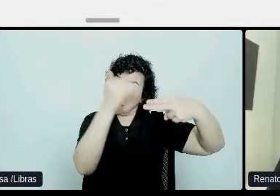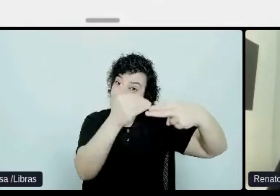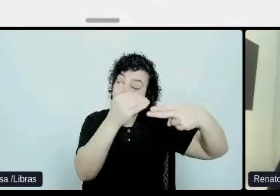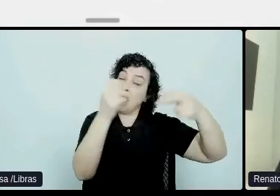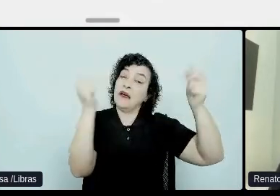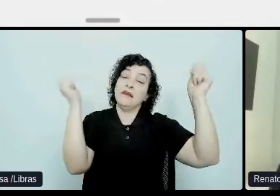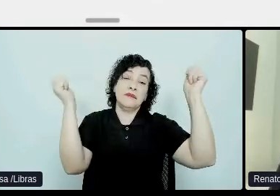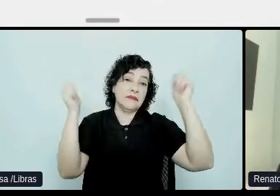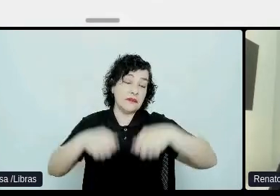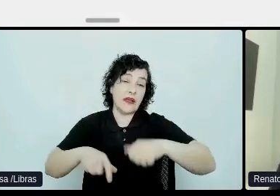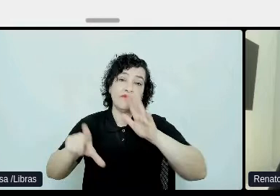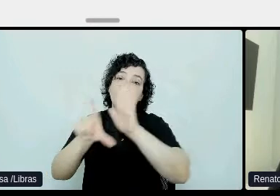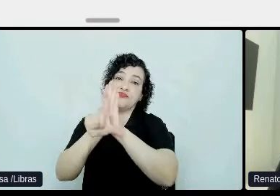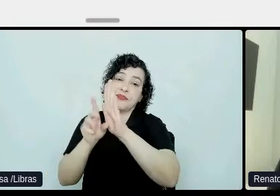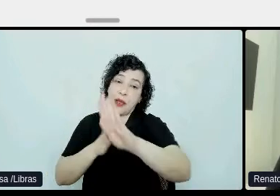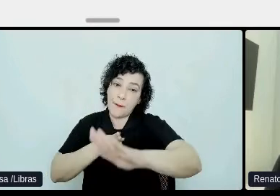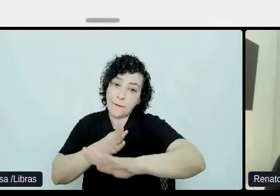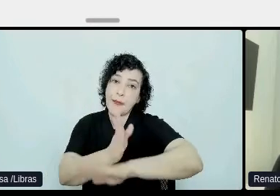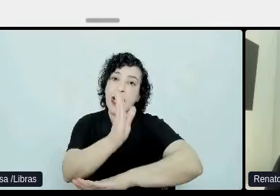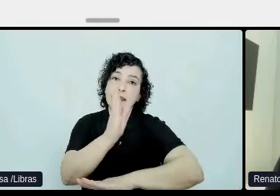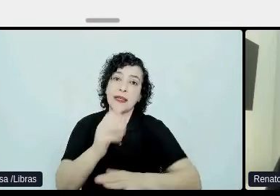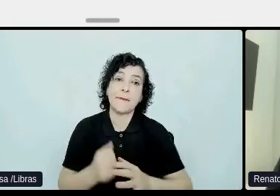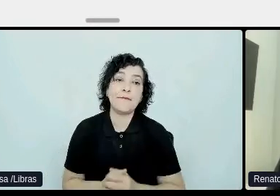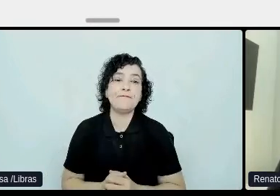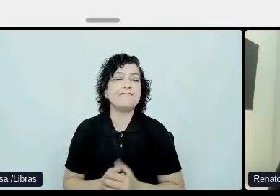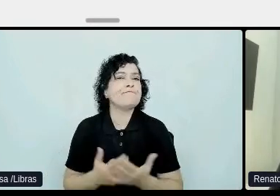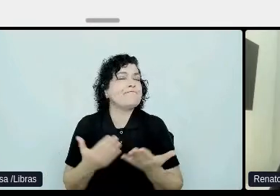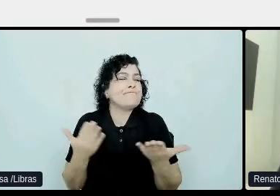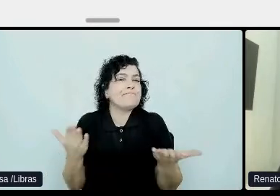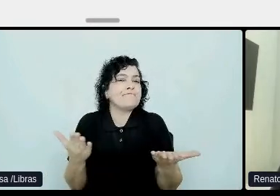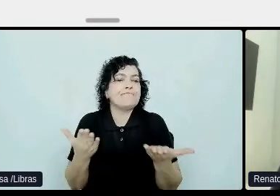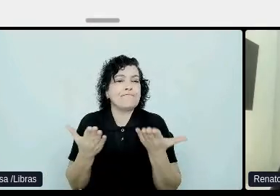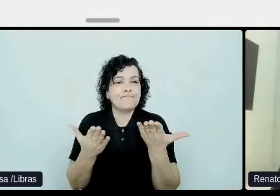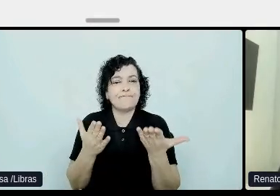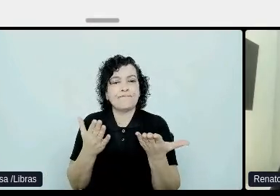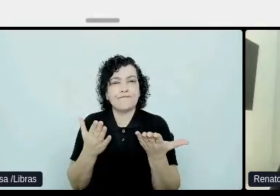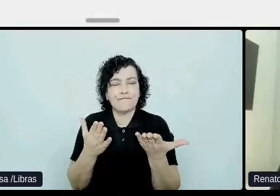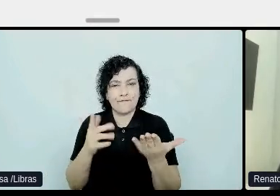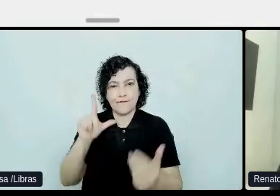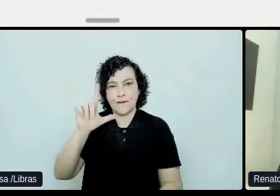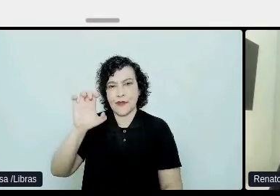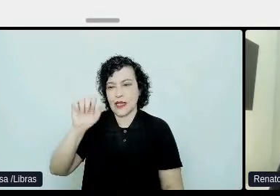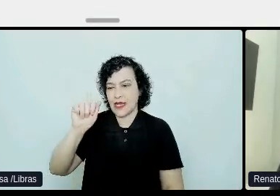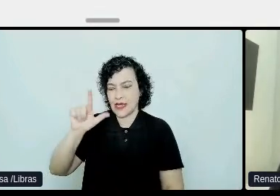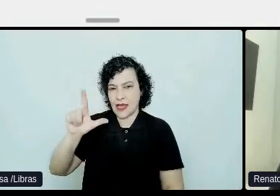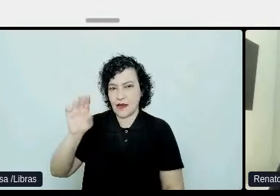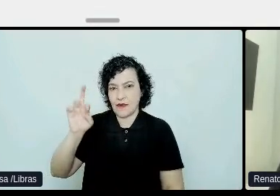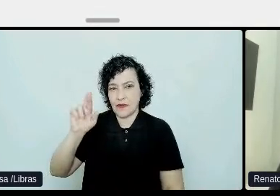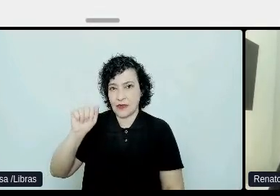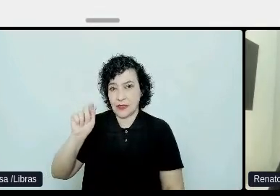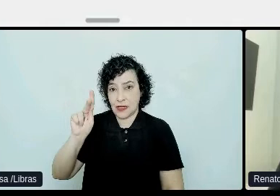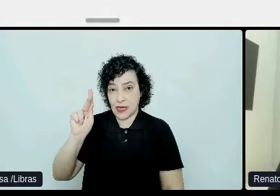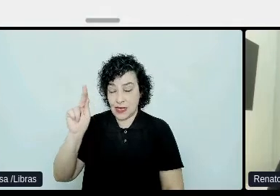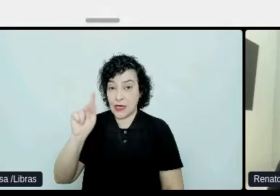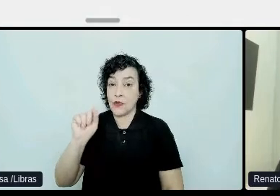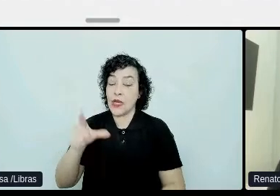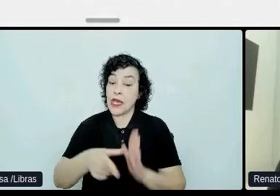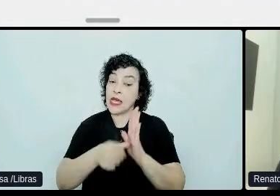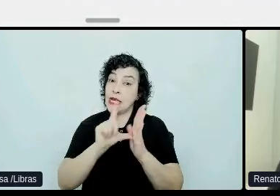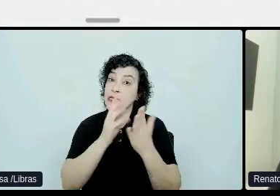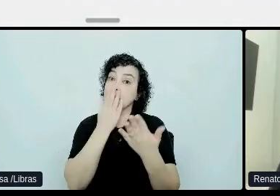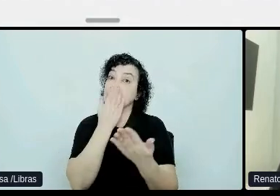requisito legal. E aí, qual que é o lance, né, do Legal Track? É você fazer esse estudo de acordo com o